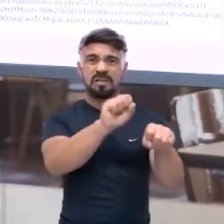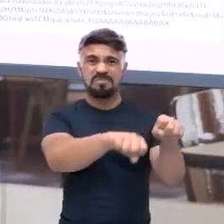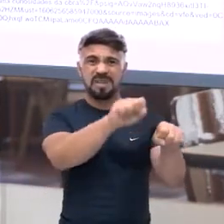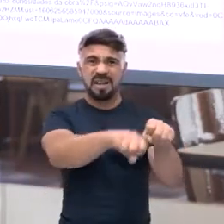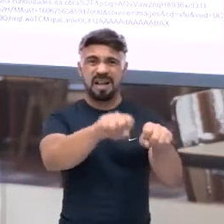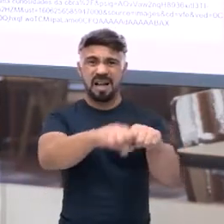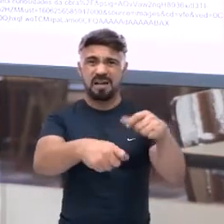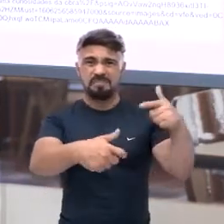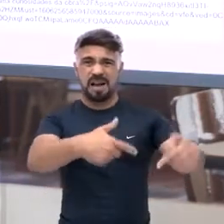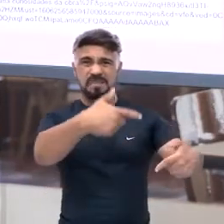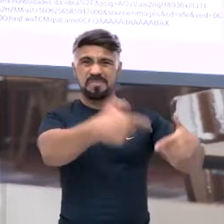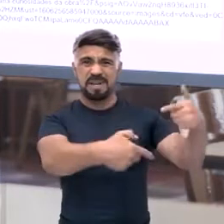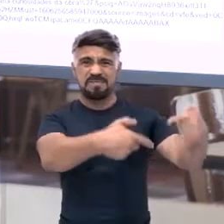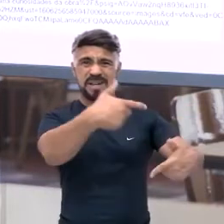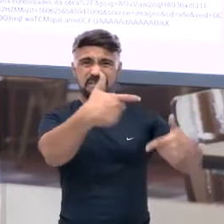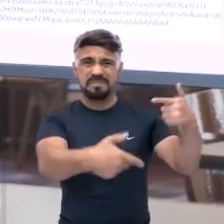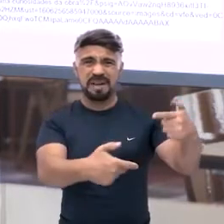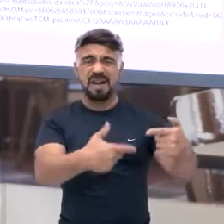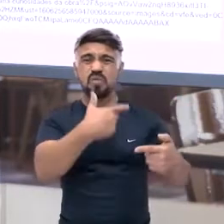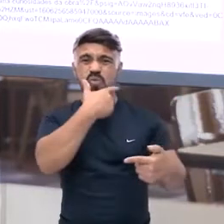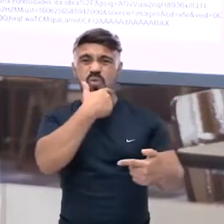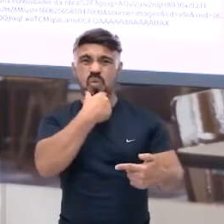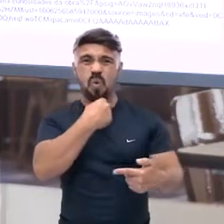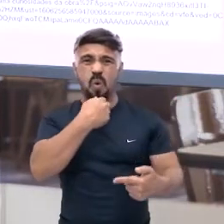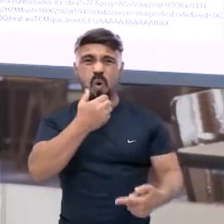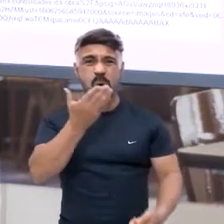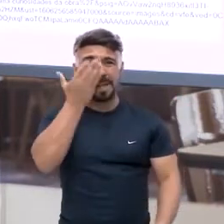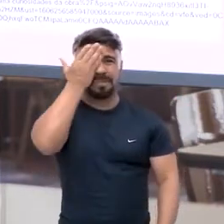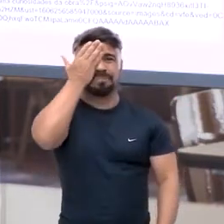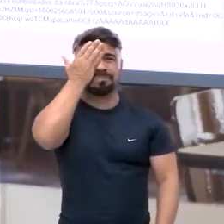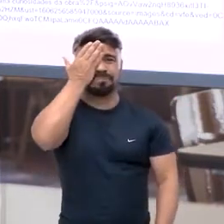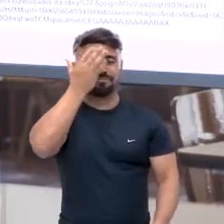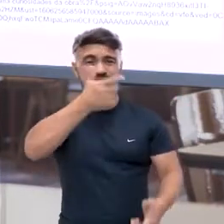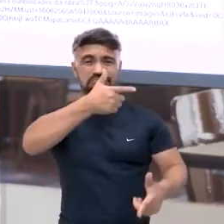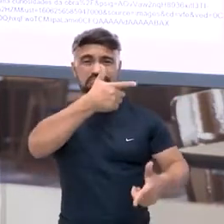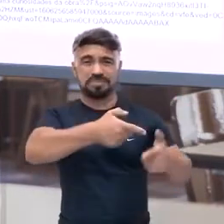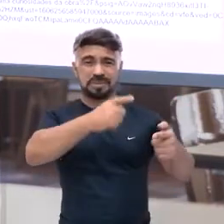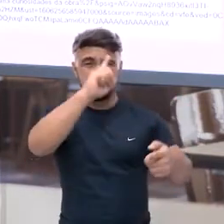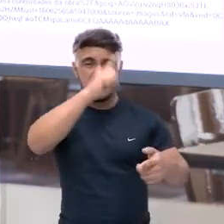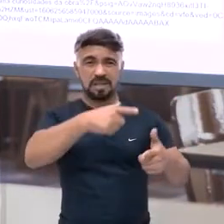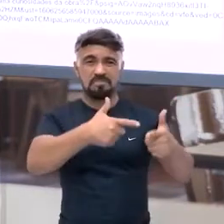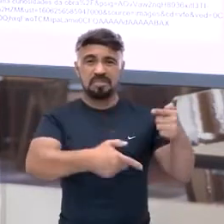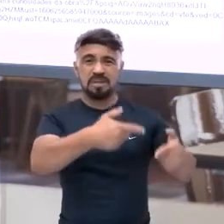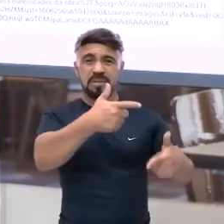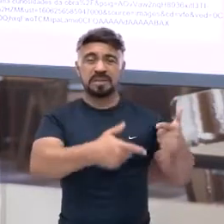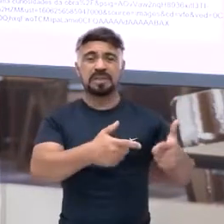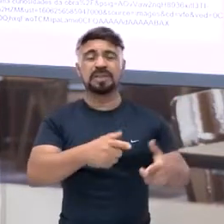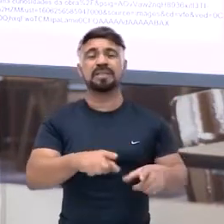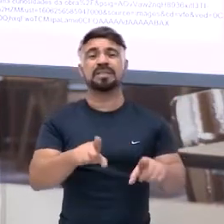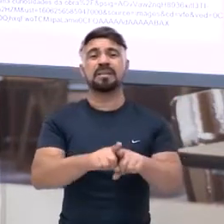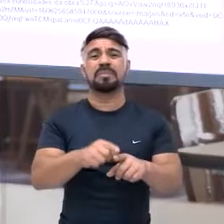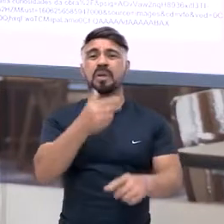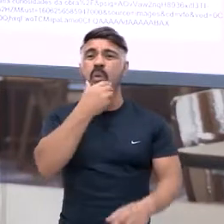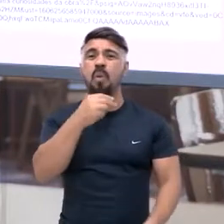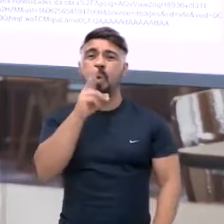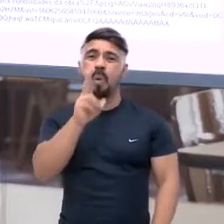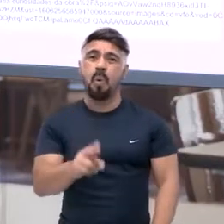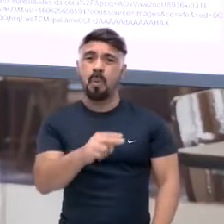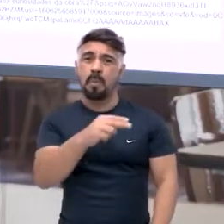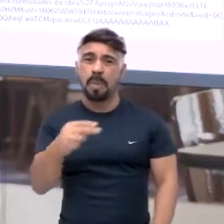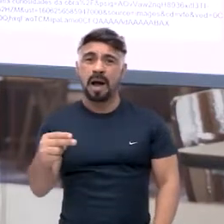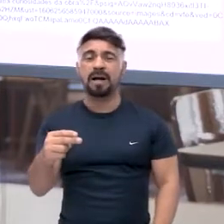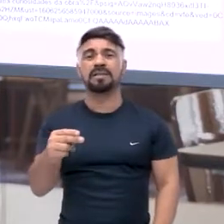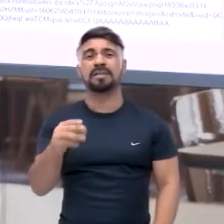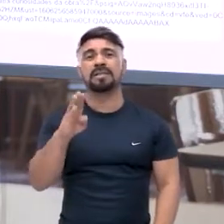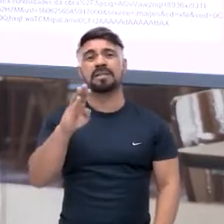são assassinados, a mando de Severino, o cangaceiro da obra, não é? E aí nós temos o padre,